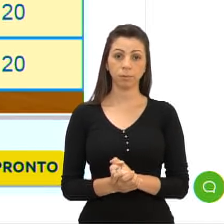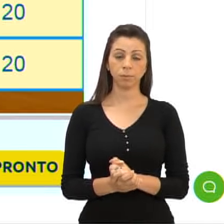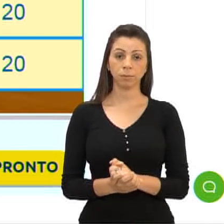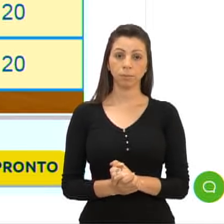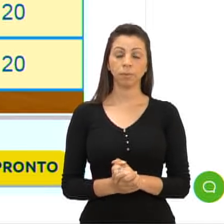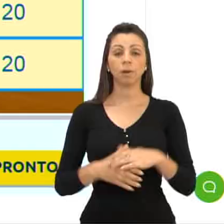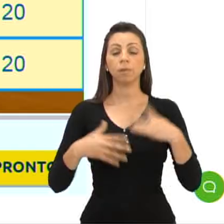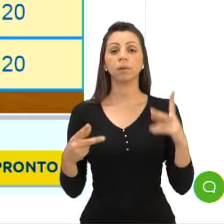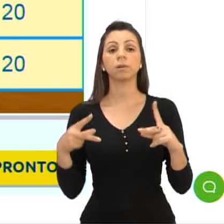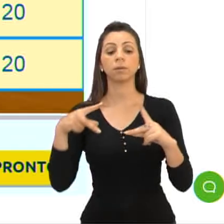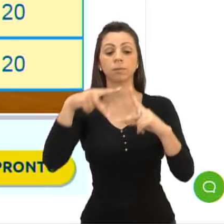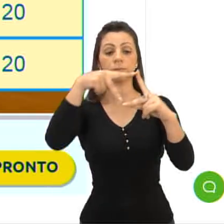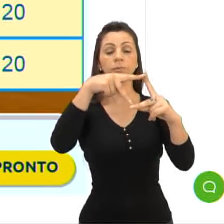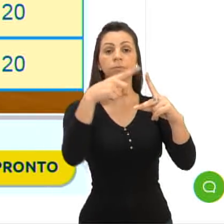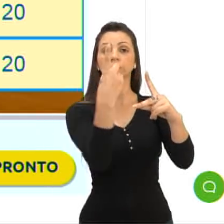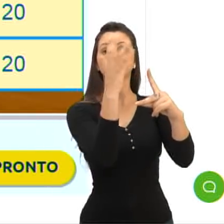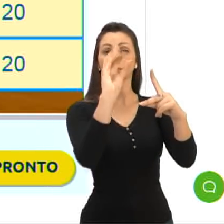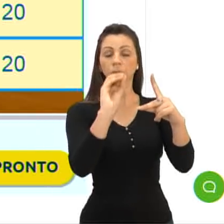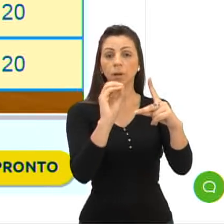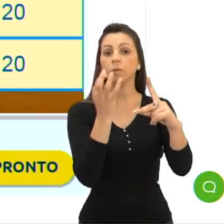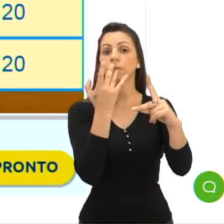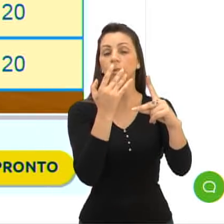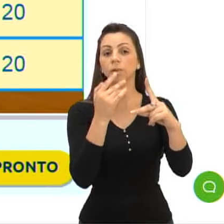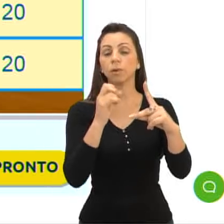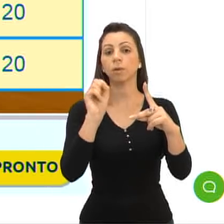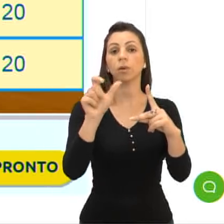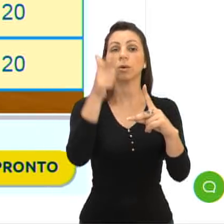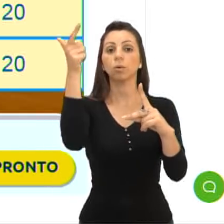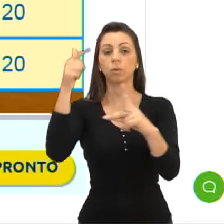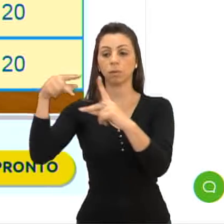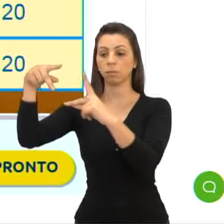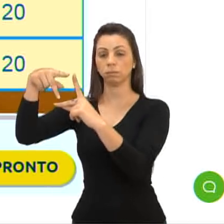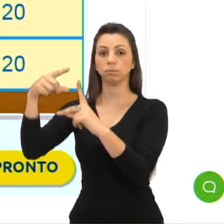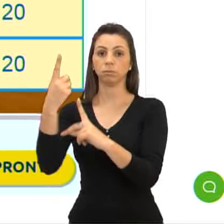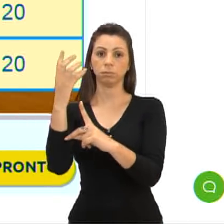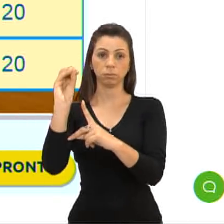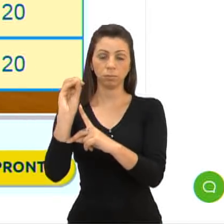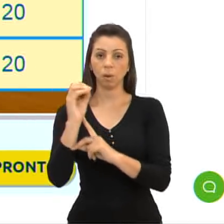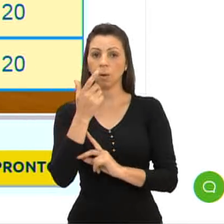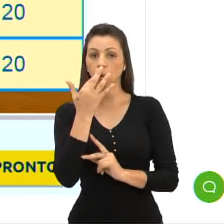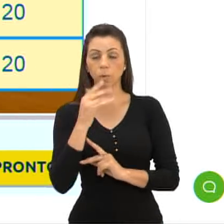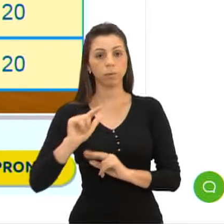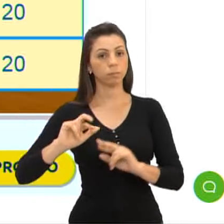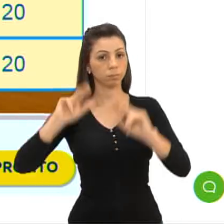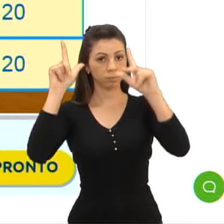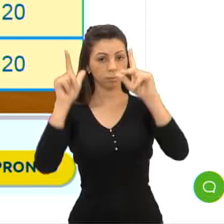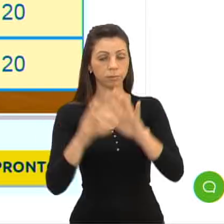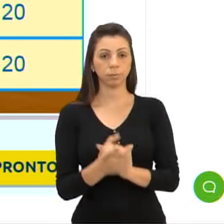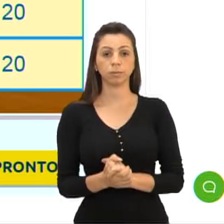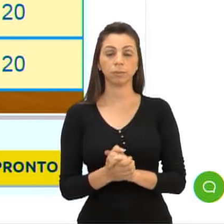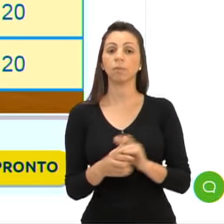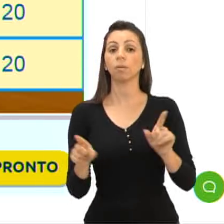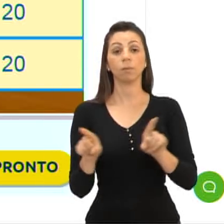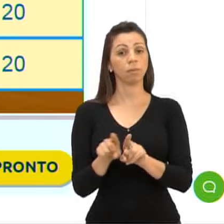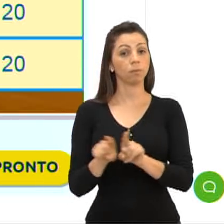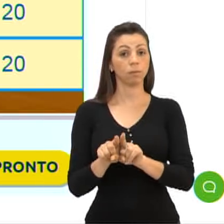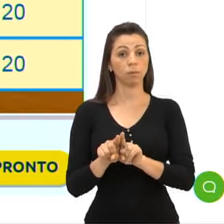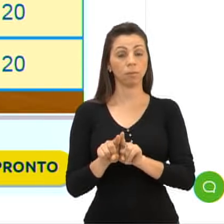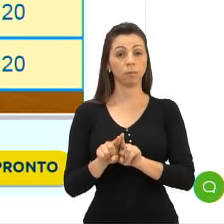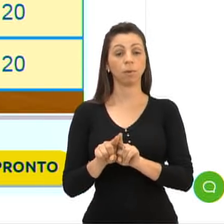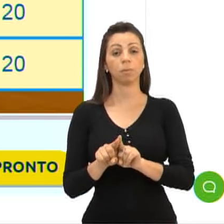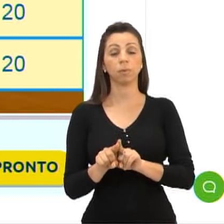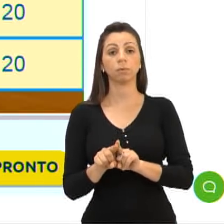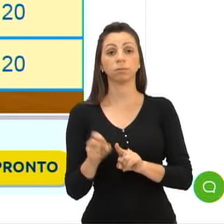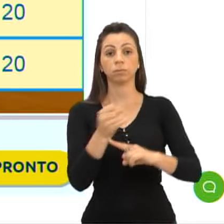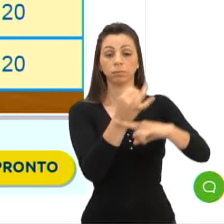10 cubos de uma cor e os 10 cubos de outra cor, continua sendo uma razão de 1